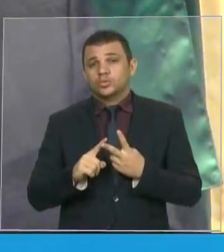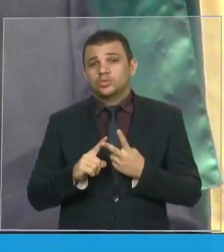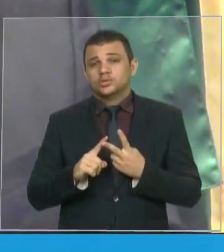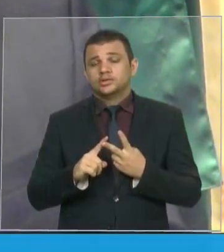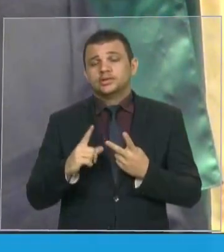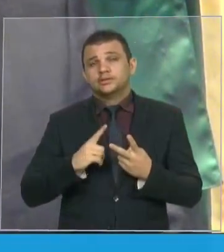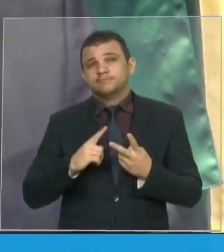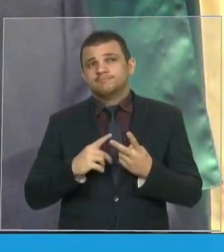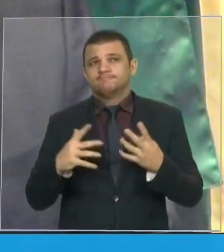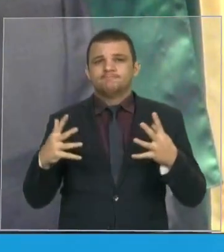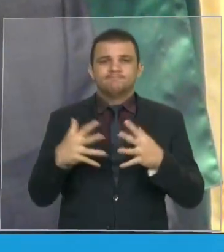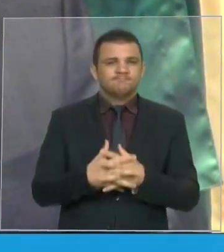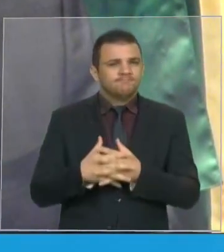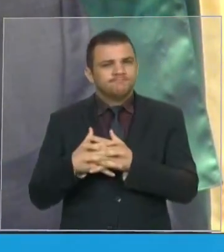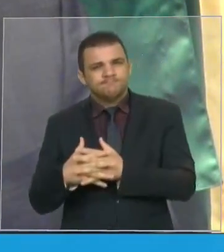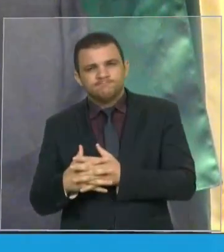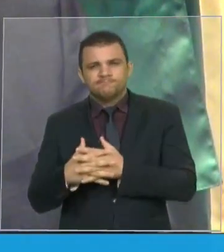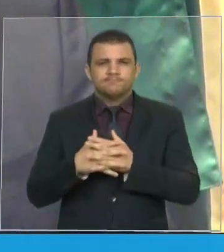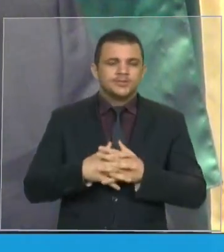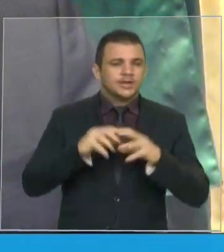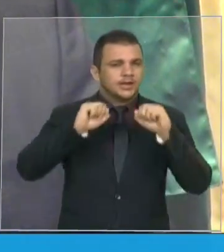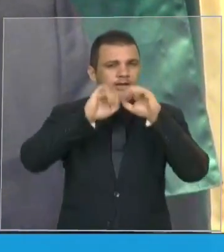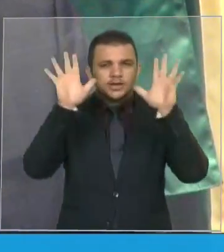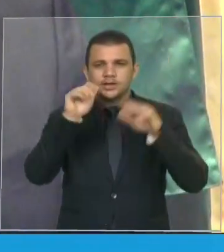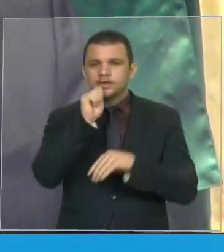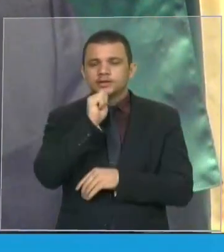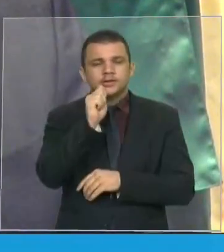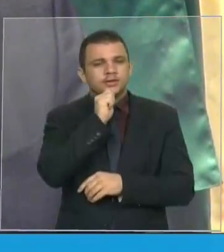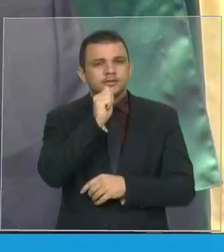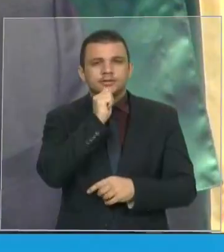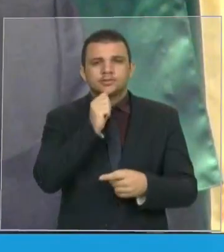acha também que ainda há muita subnotificação